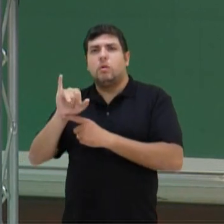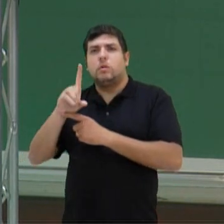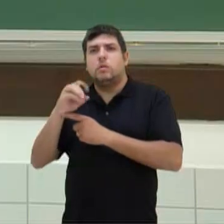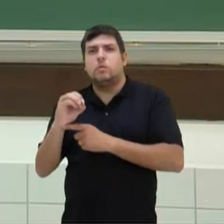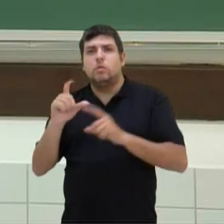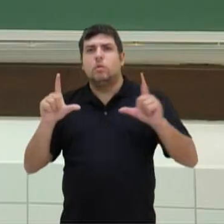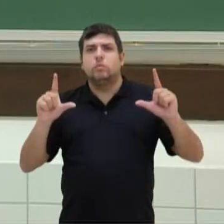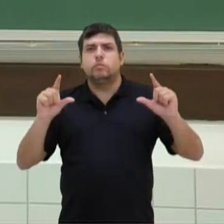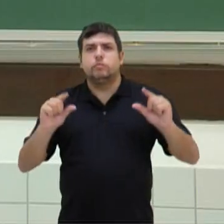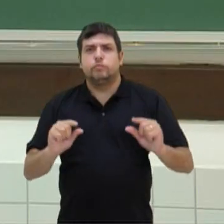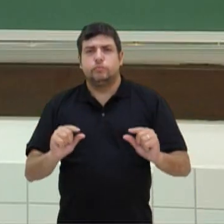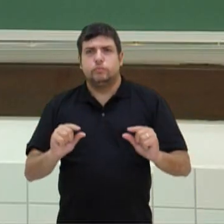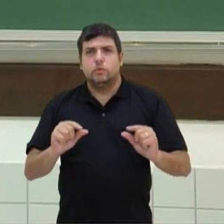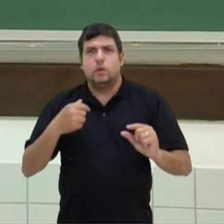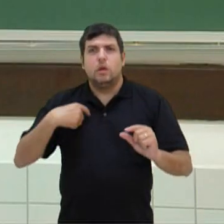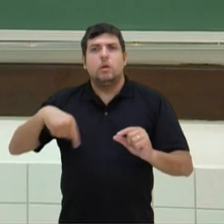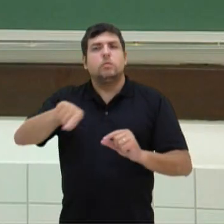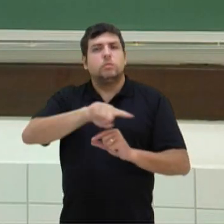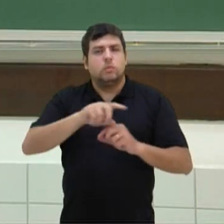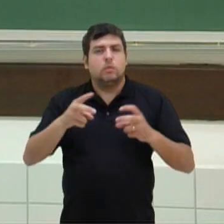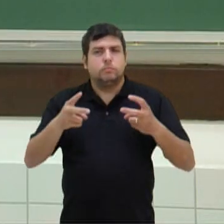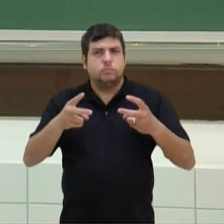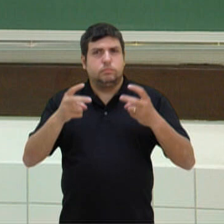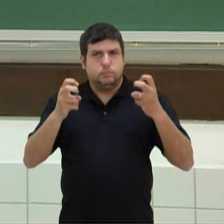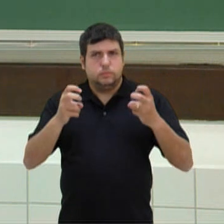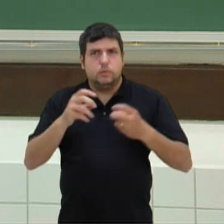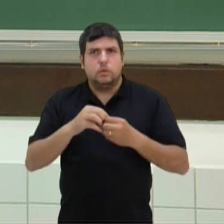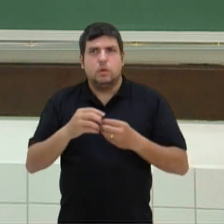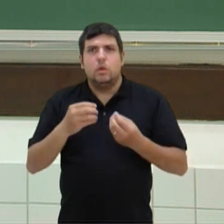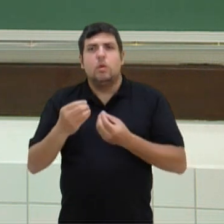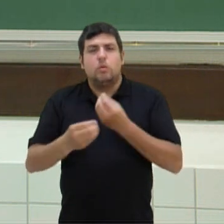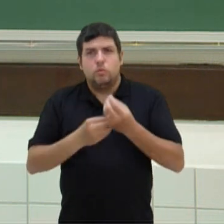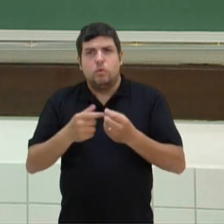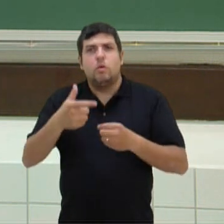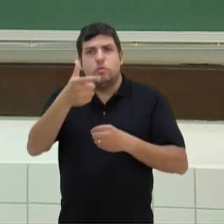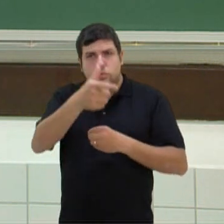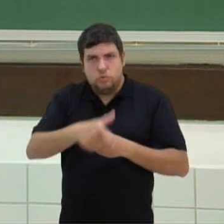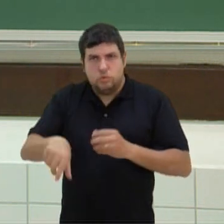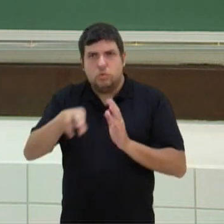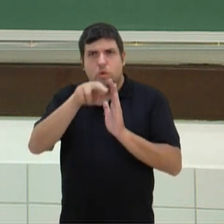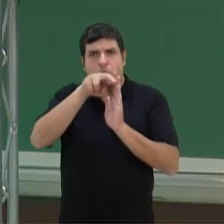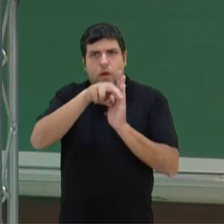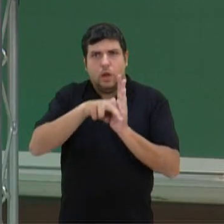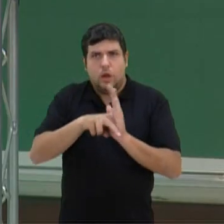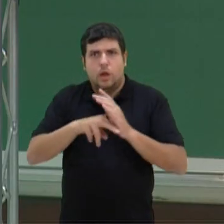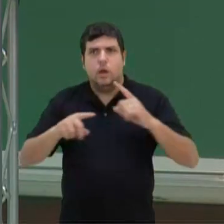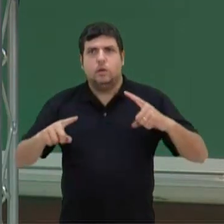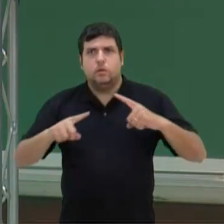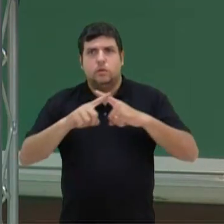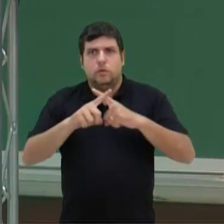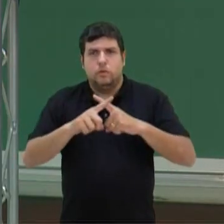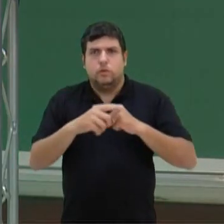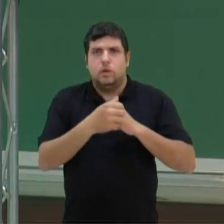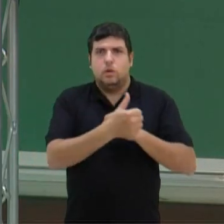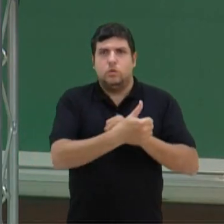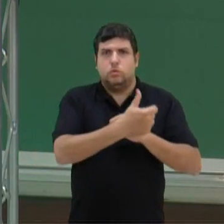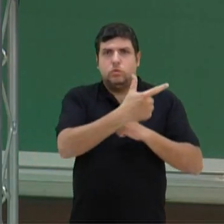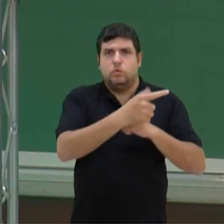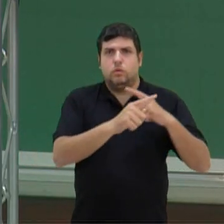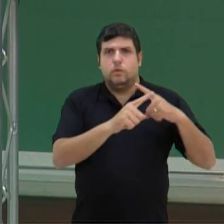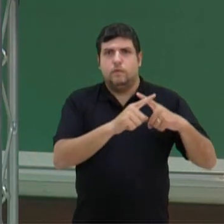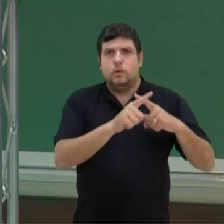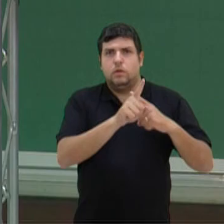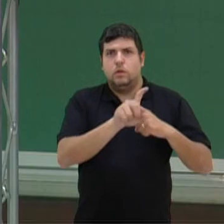isso que a gente vai estar verificando aqui, tá? Então, faço a minha regrinha de 3, tá? Vou multiplicar 12 vezes